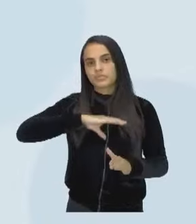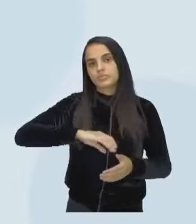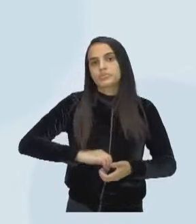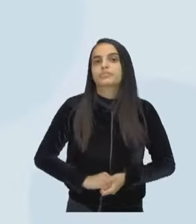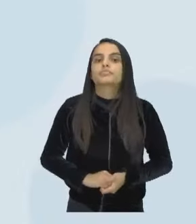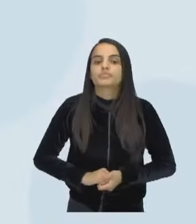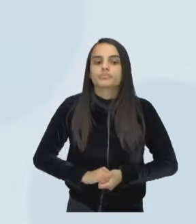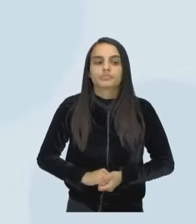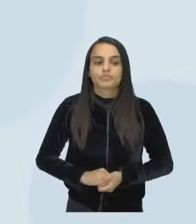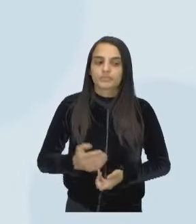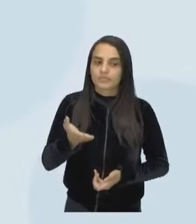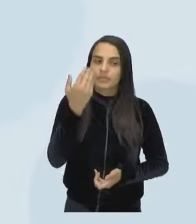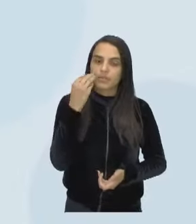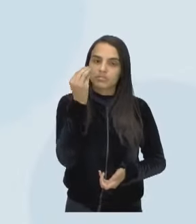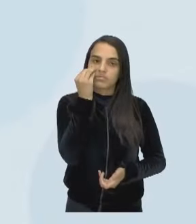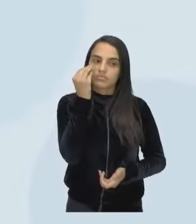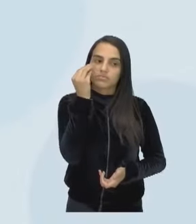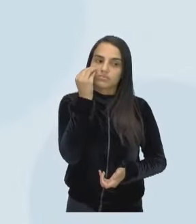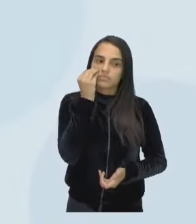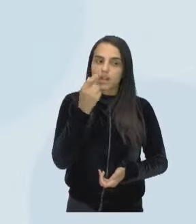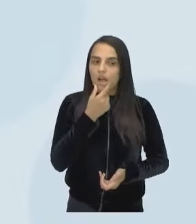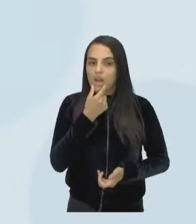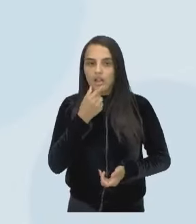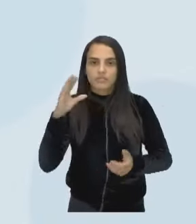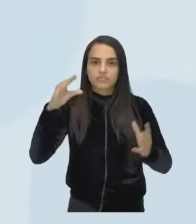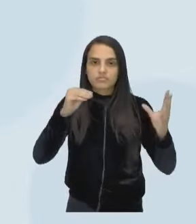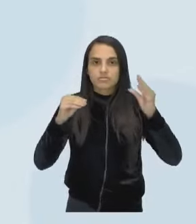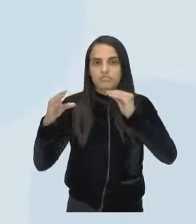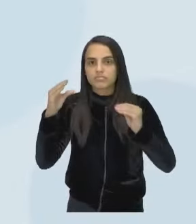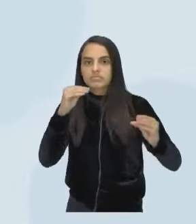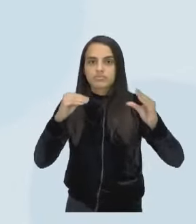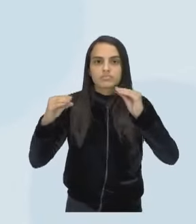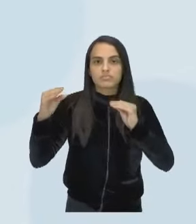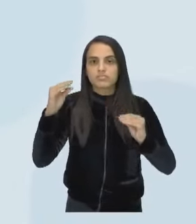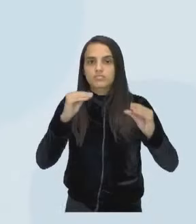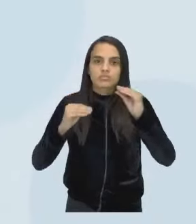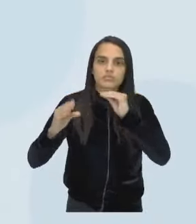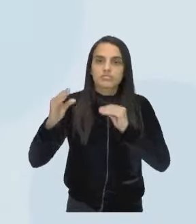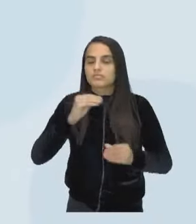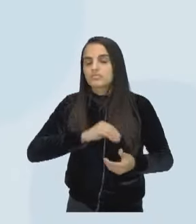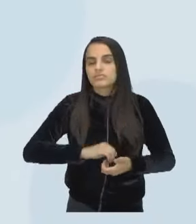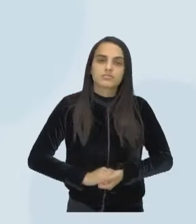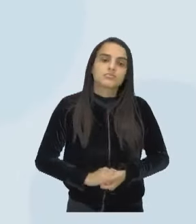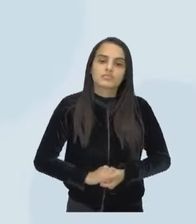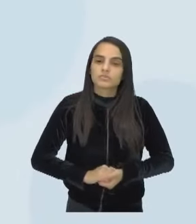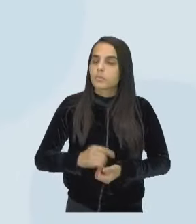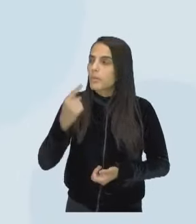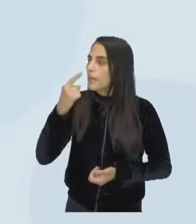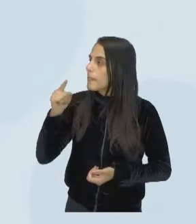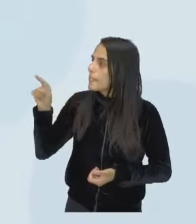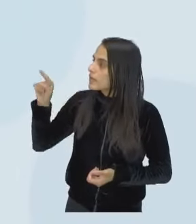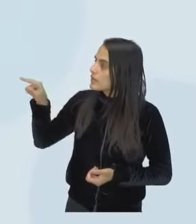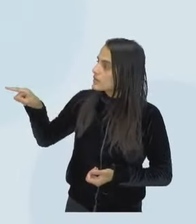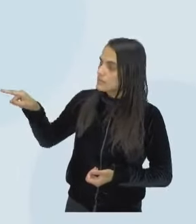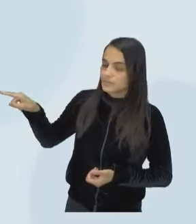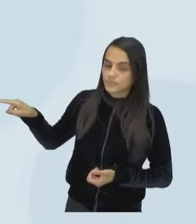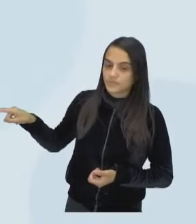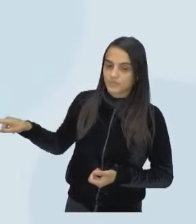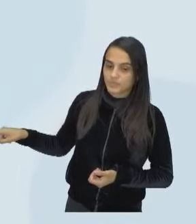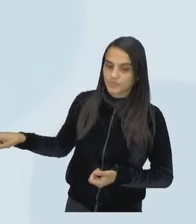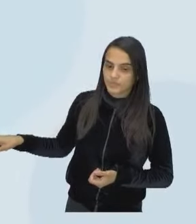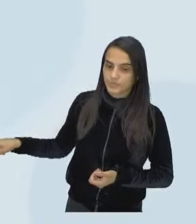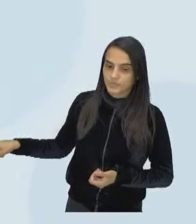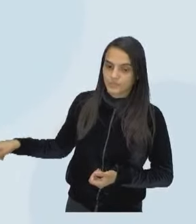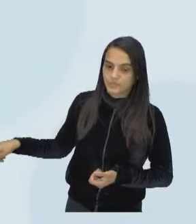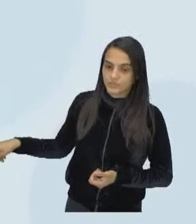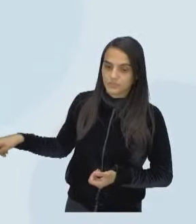pronúncia? Journalist. Journalist. Journalist. Journalist. Very nice. E aí, por último, a person who fights